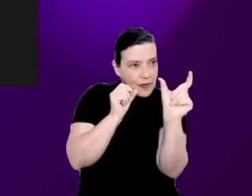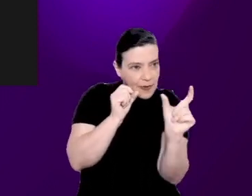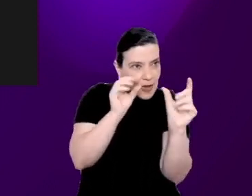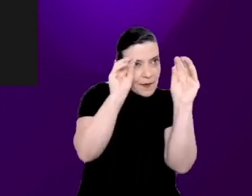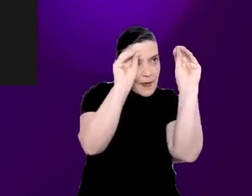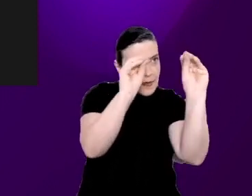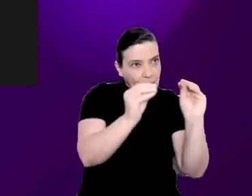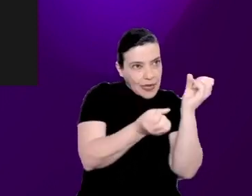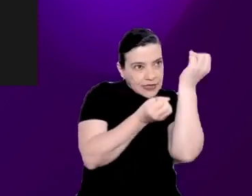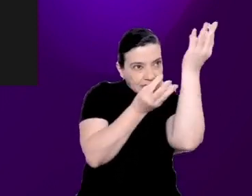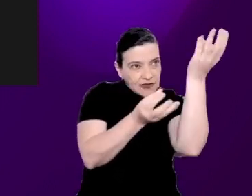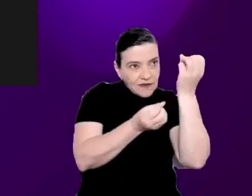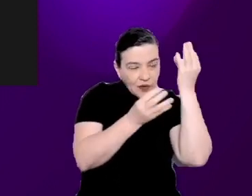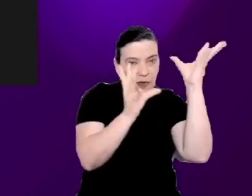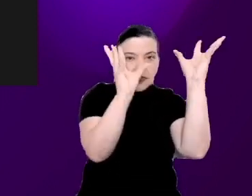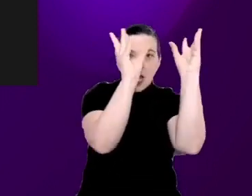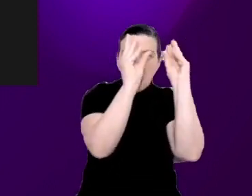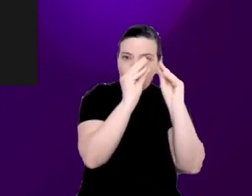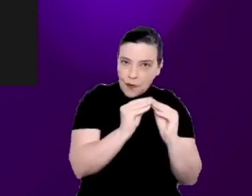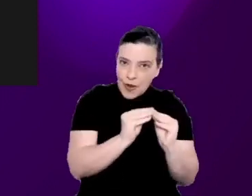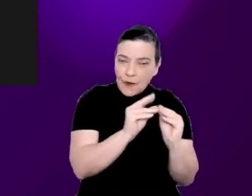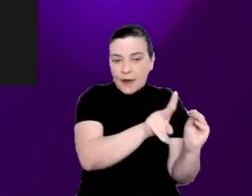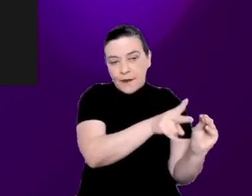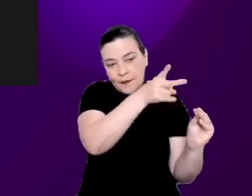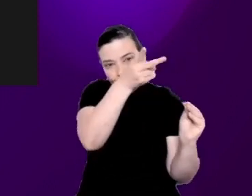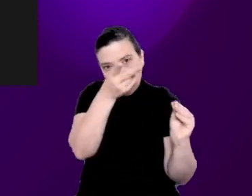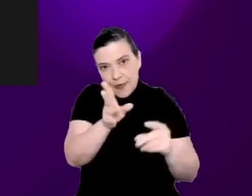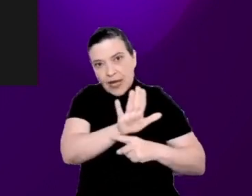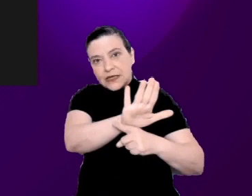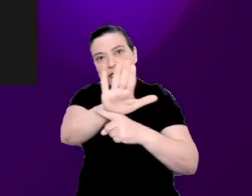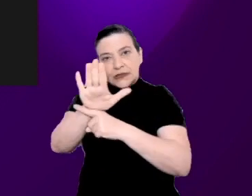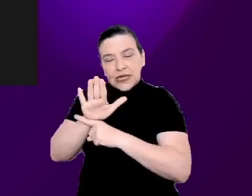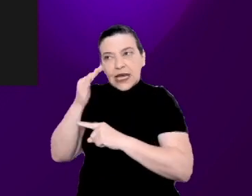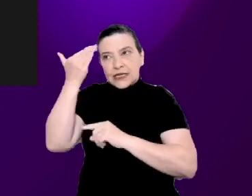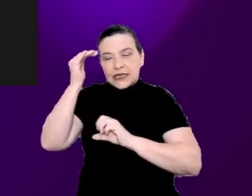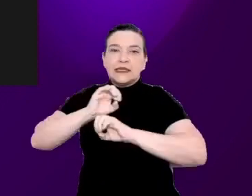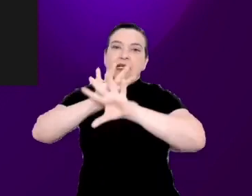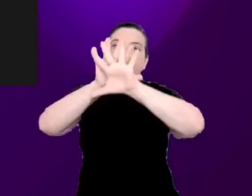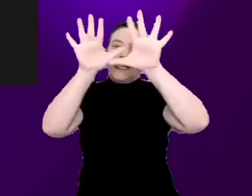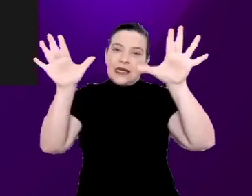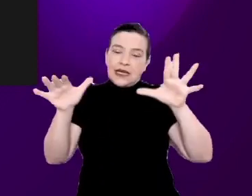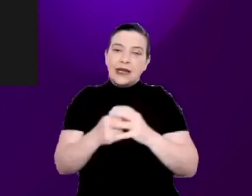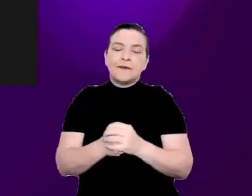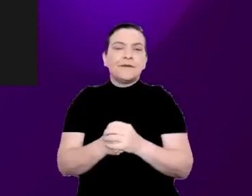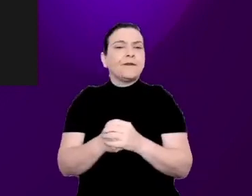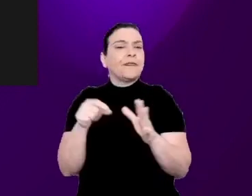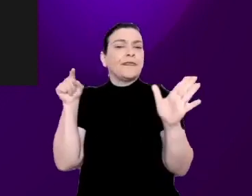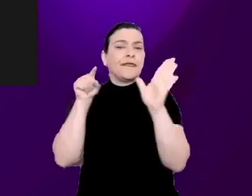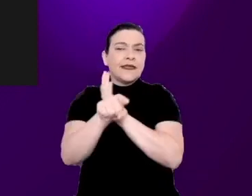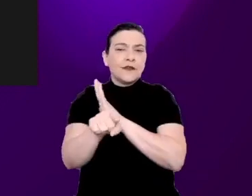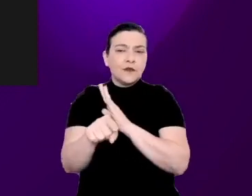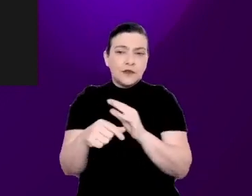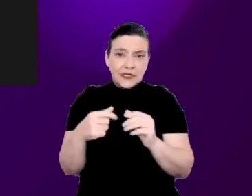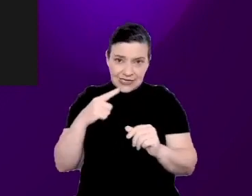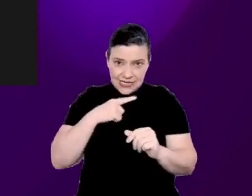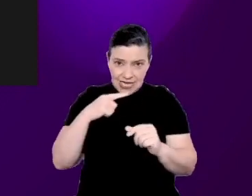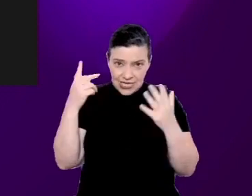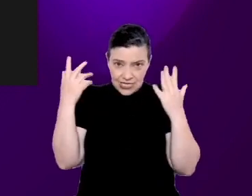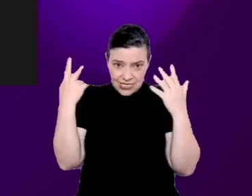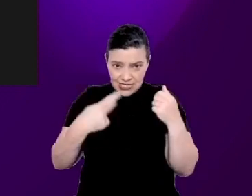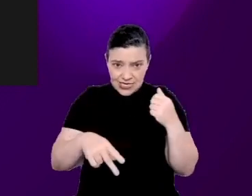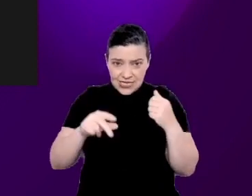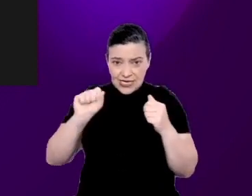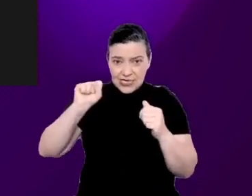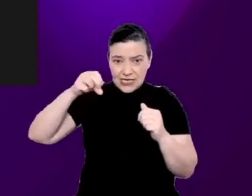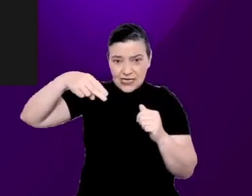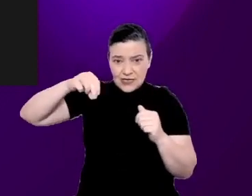são utilizados na informação em saúde e prover aí um suporte ao registro efetivo dos dados. Pergunta: nosso prontuário tem suporte para SNOMED-CT,